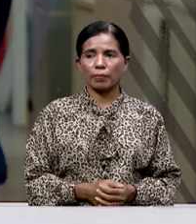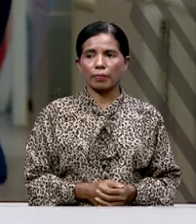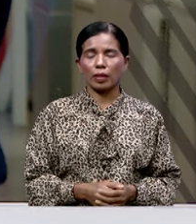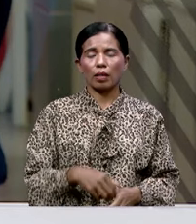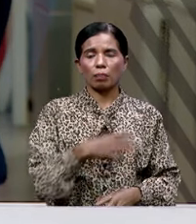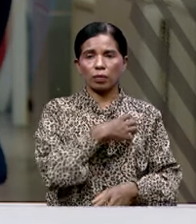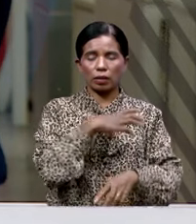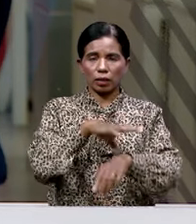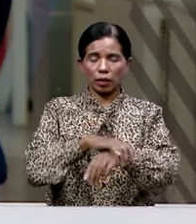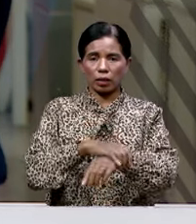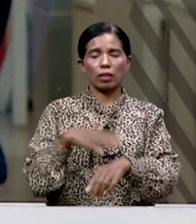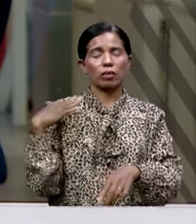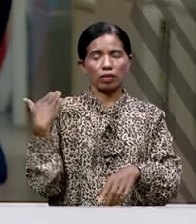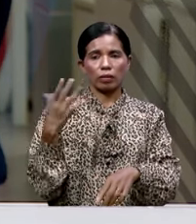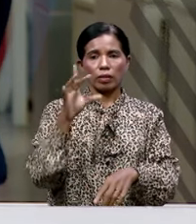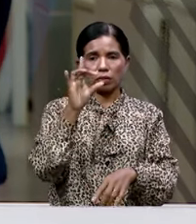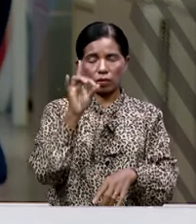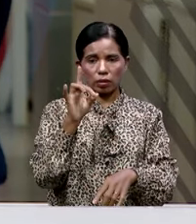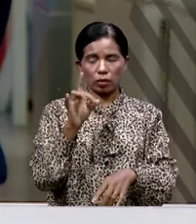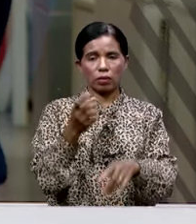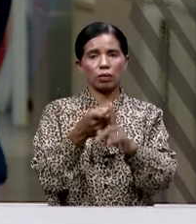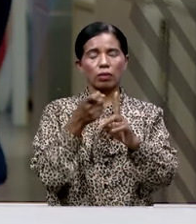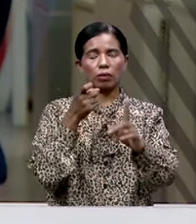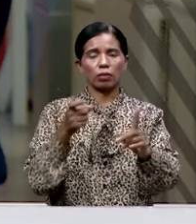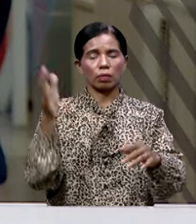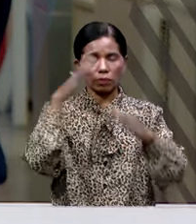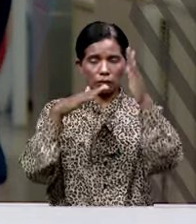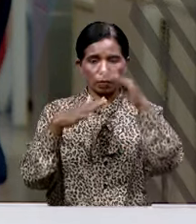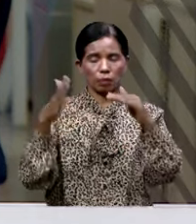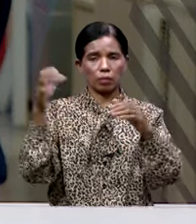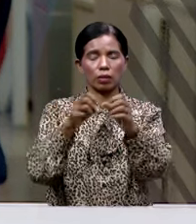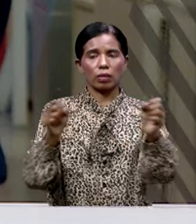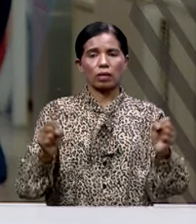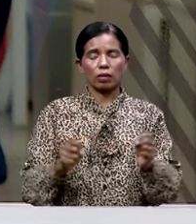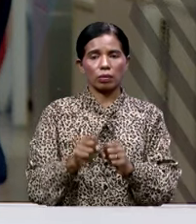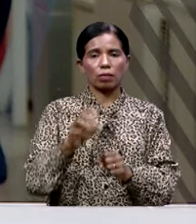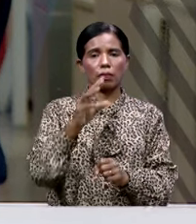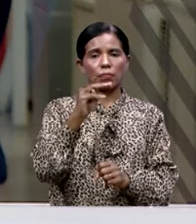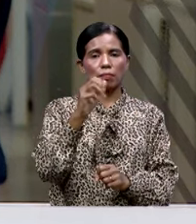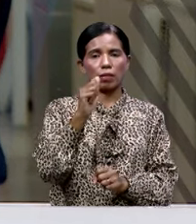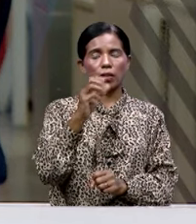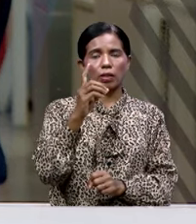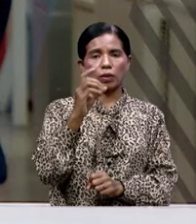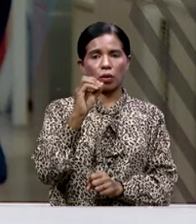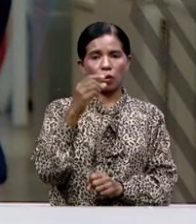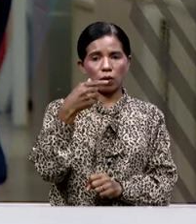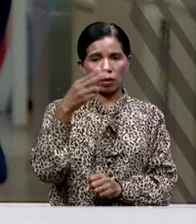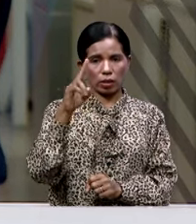Penetele detenu nas jovem em Nualo, suspeito russo confronto e Yasuko Madohi.